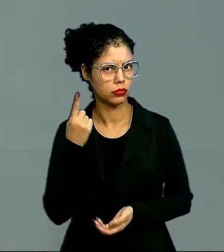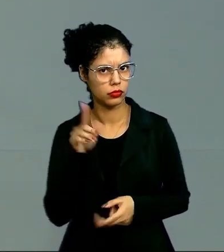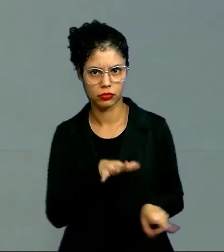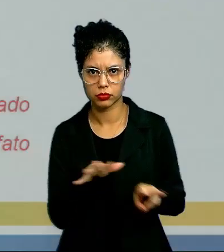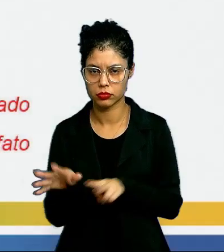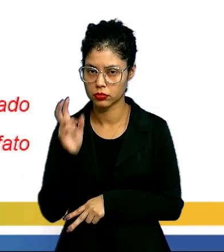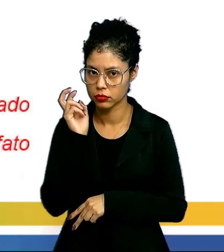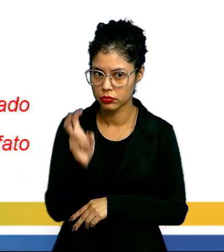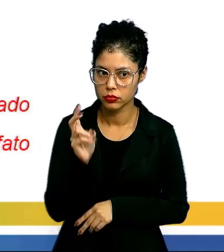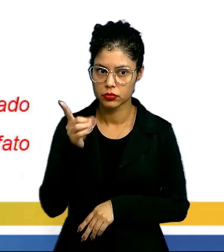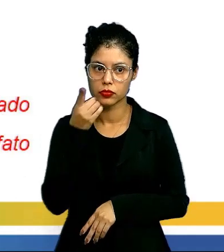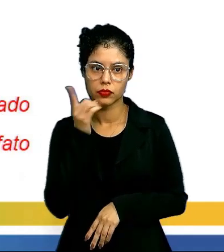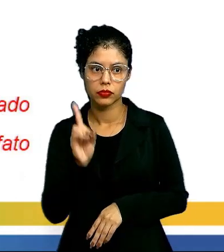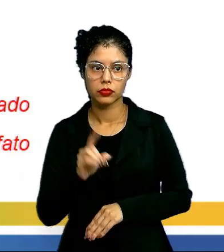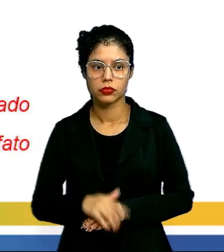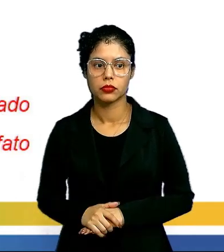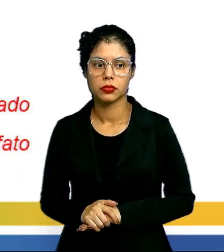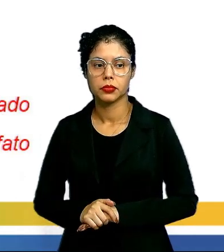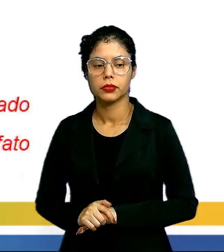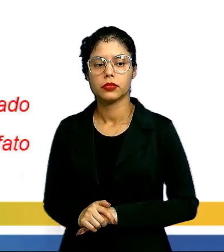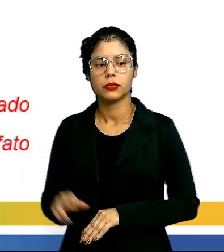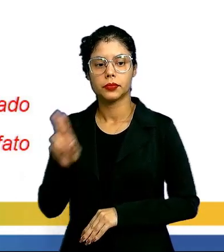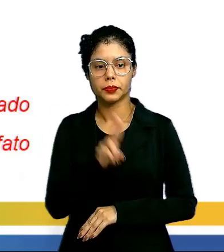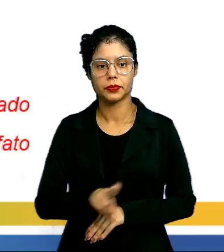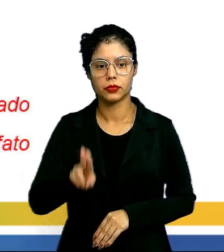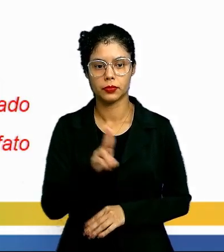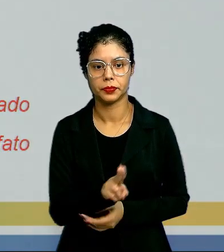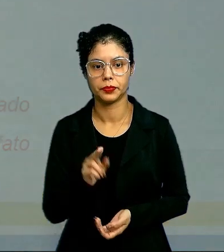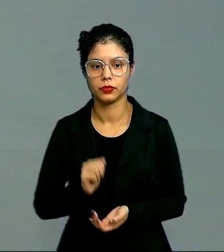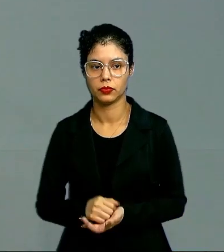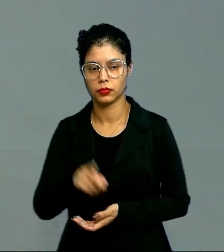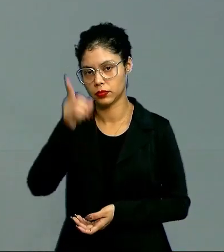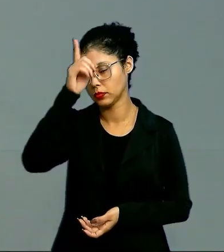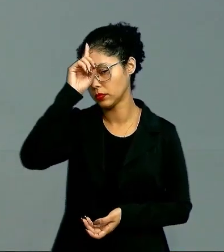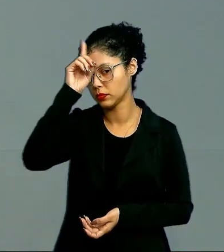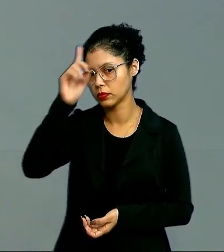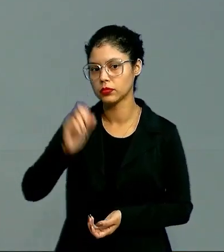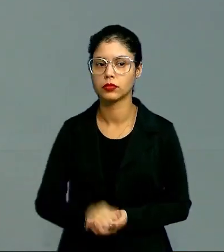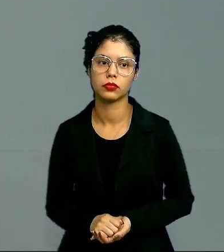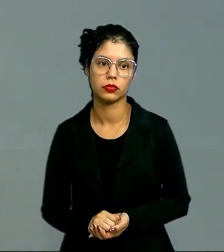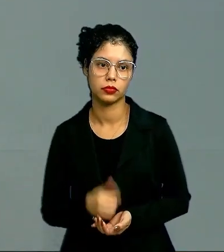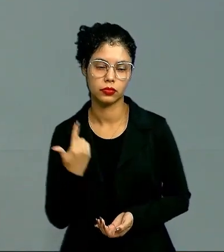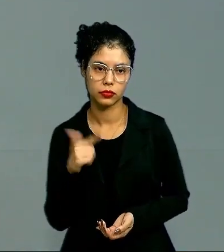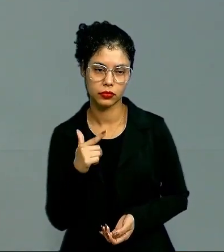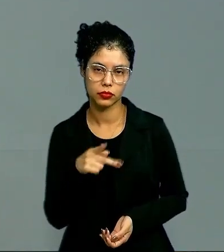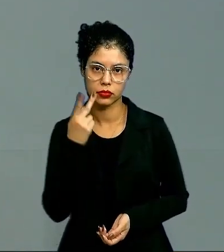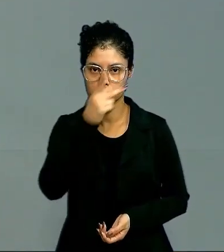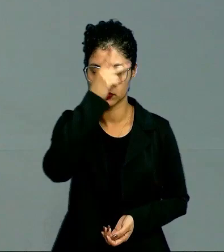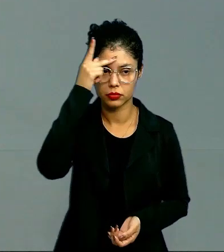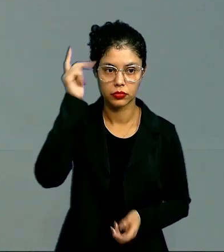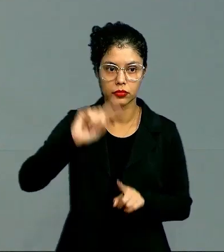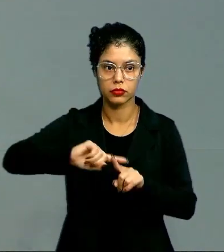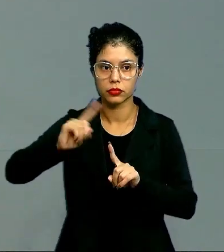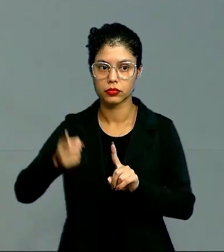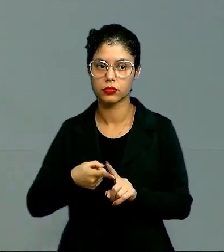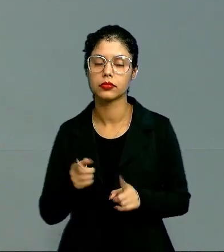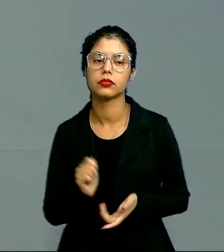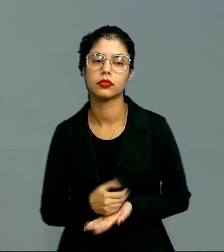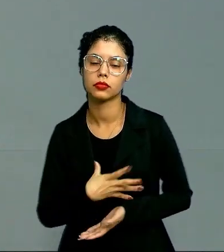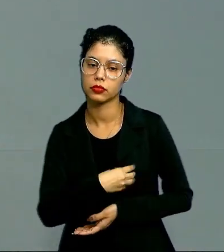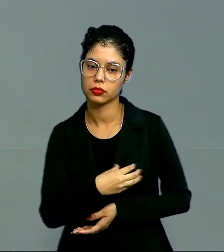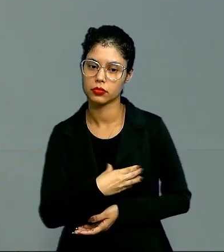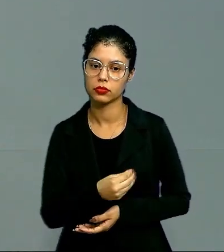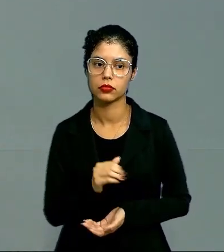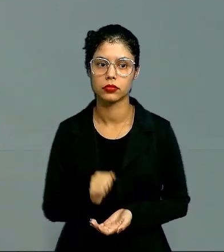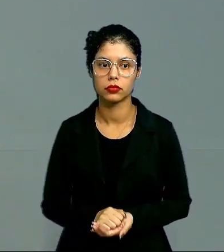semana, disse 5 dias. E aí, utilizado somente por adultos? Também não. Por exemplo, as pessoas grávidas e que estão